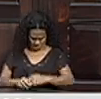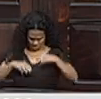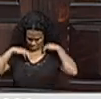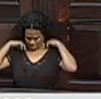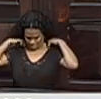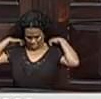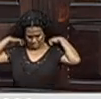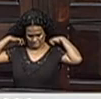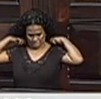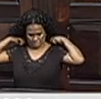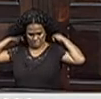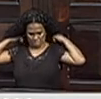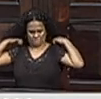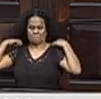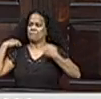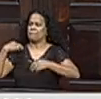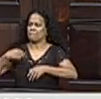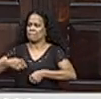Presidente.